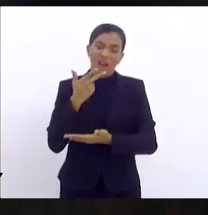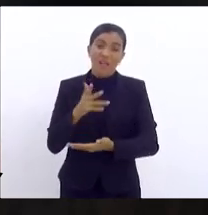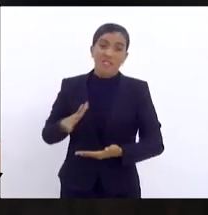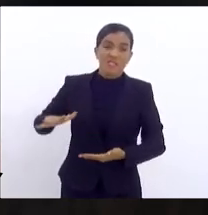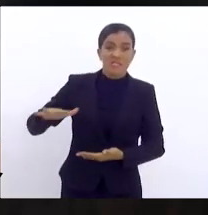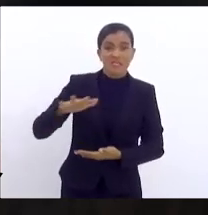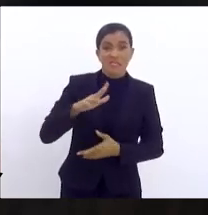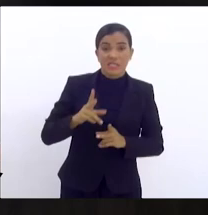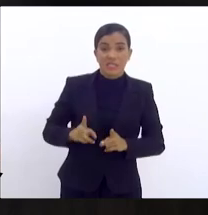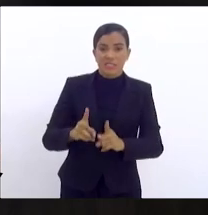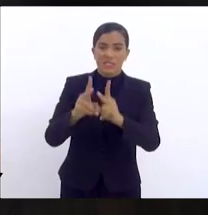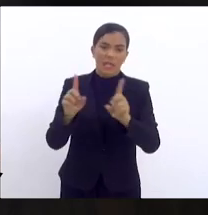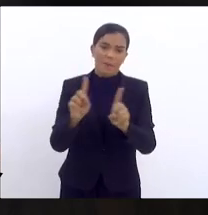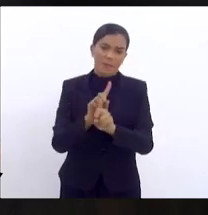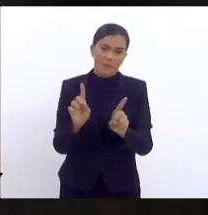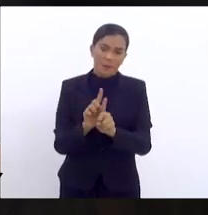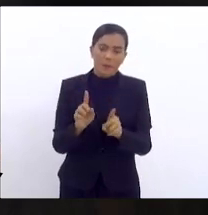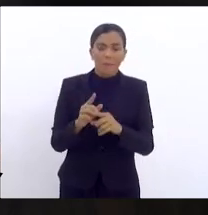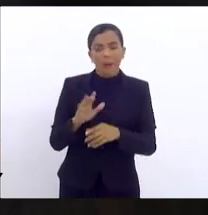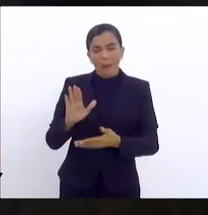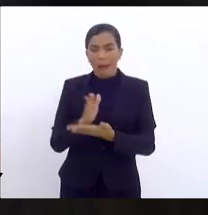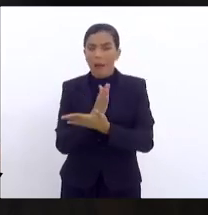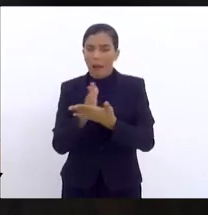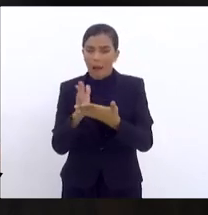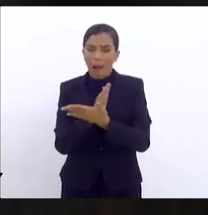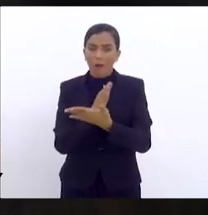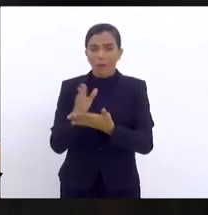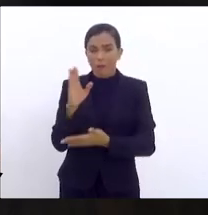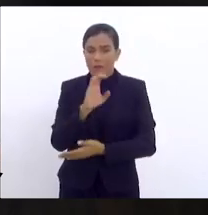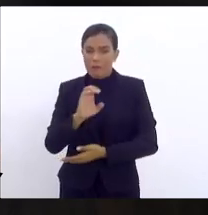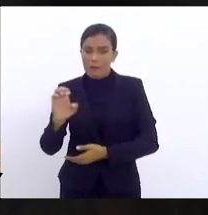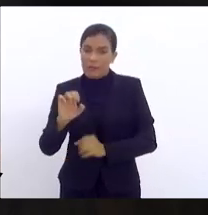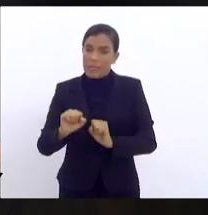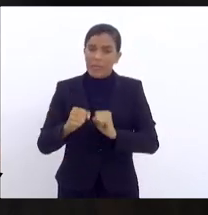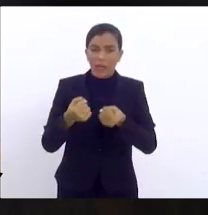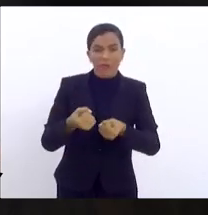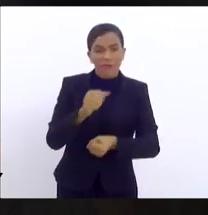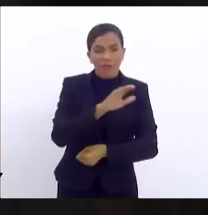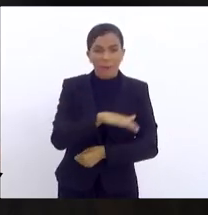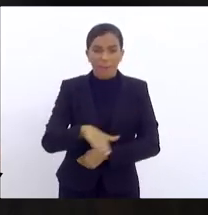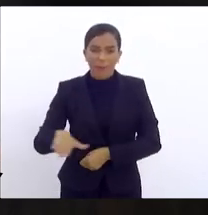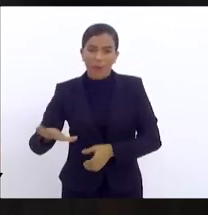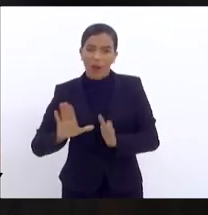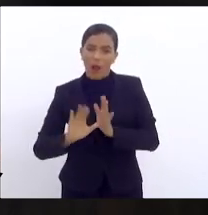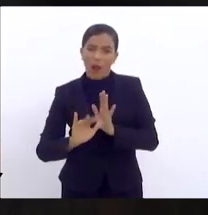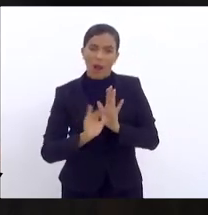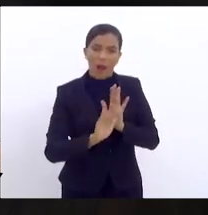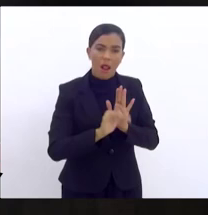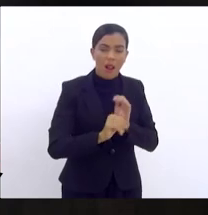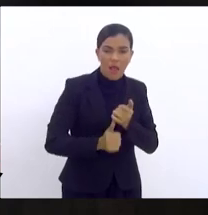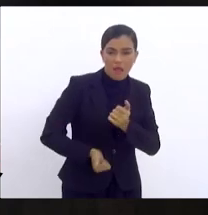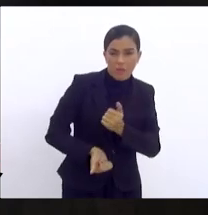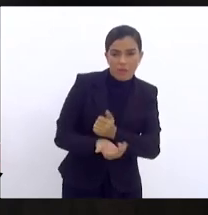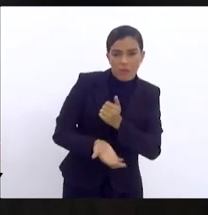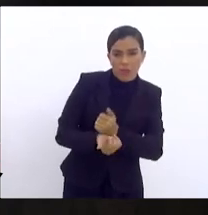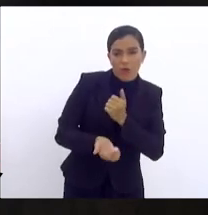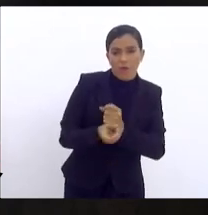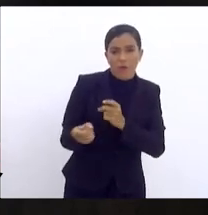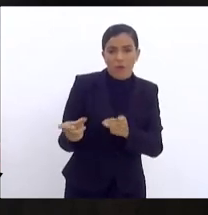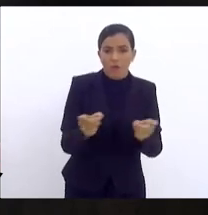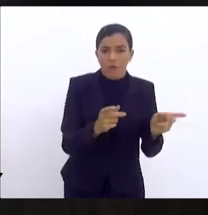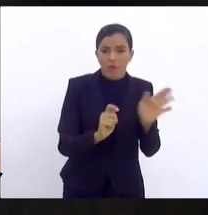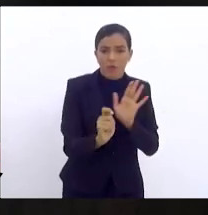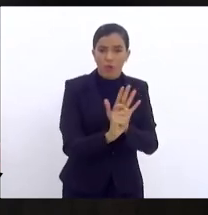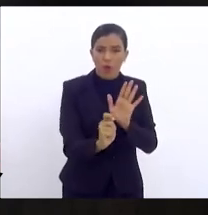totalidade de todos os deputados mas muitos defendem aqueles menores infratores aquele traficante que às vezes é morto